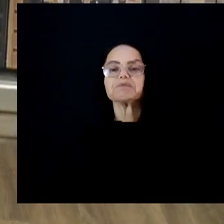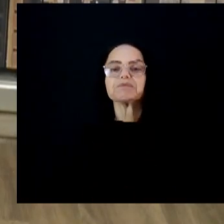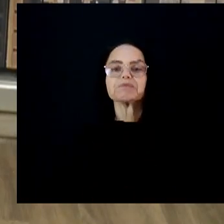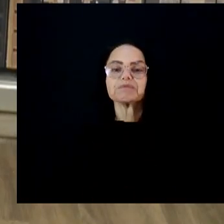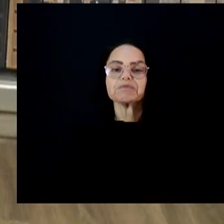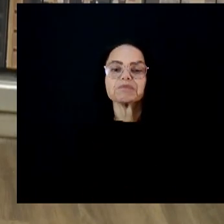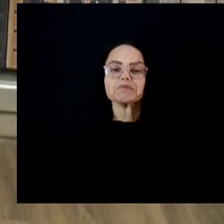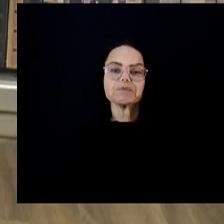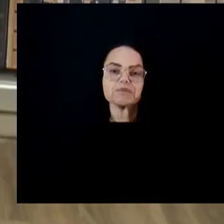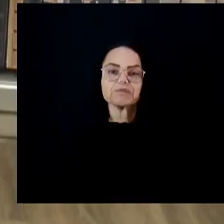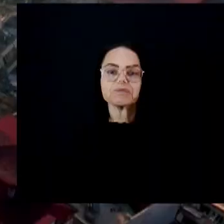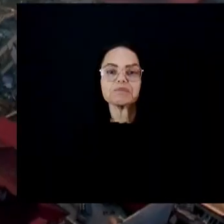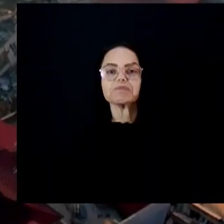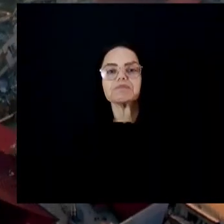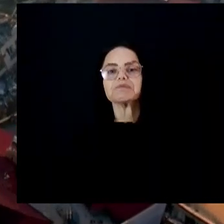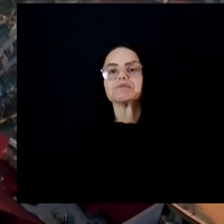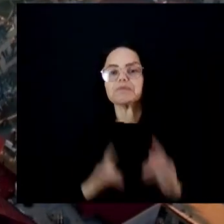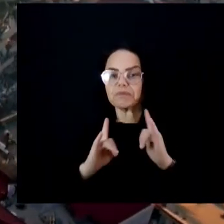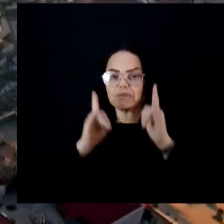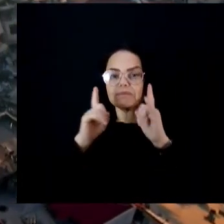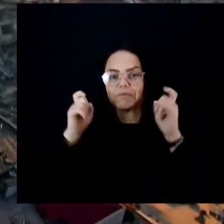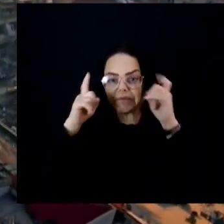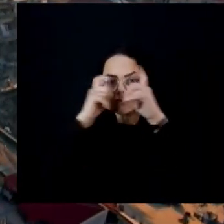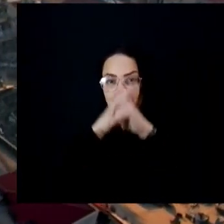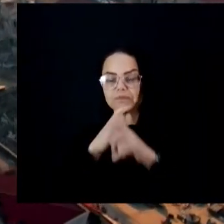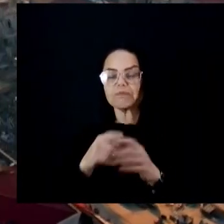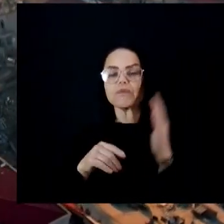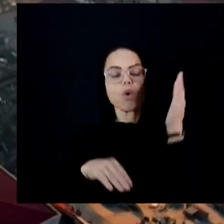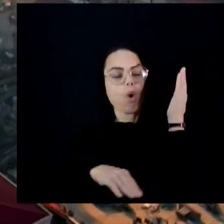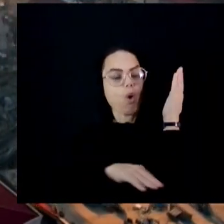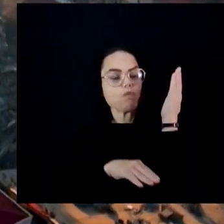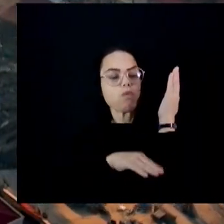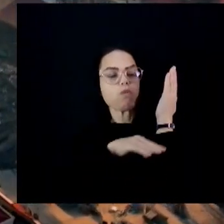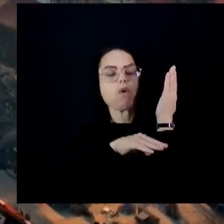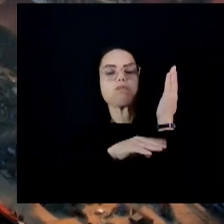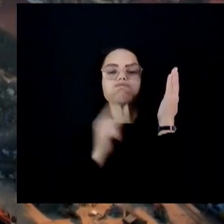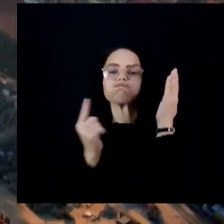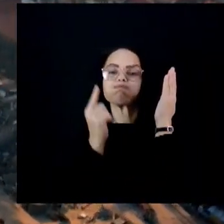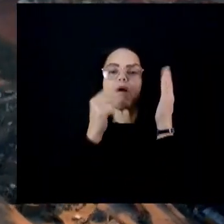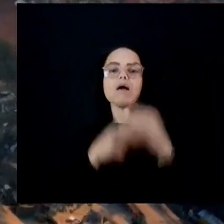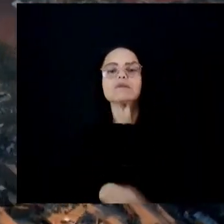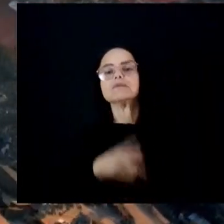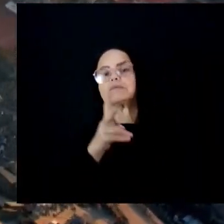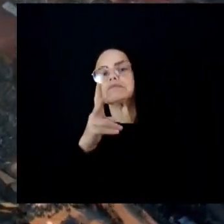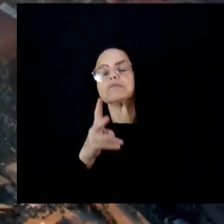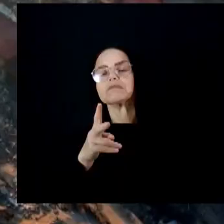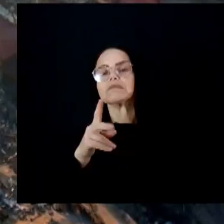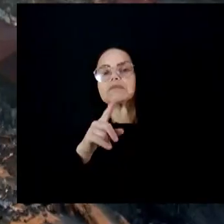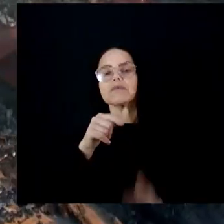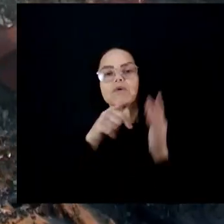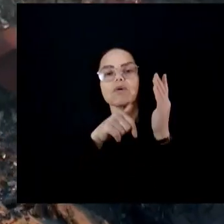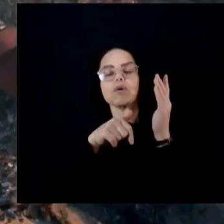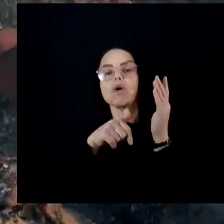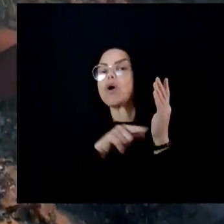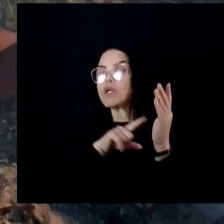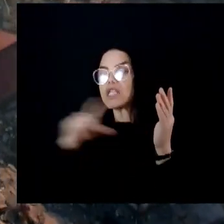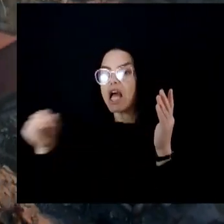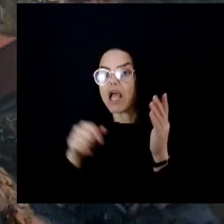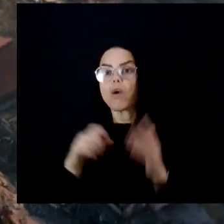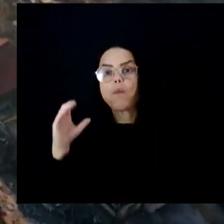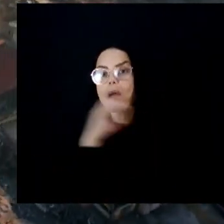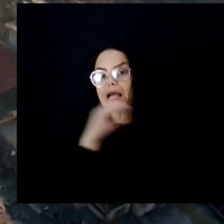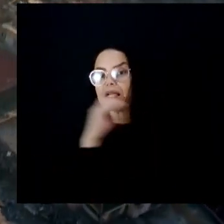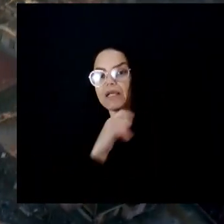Um prédio é mais difícil, porque em andares mais altos, a ideia é sempre você evacuar, né? A gente costuma falar